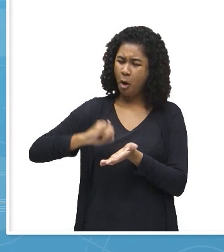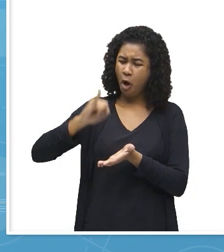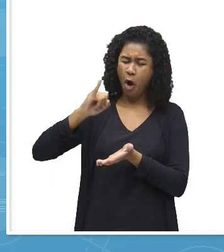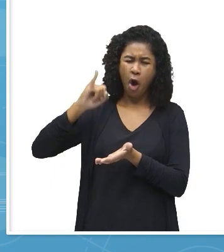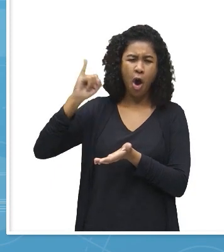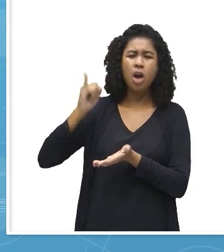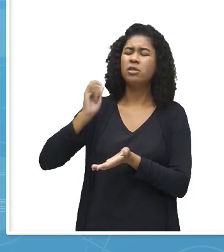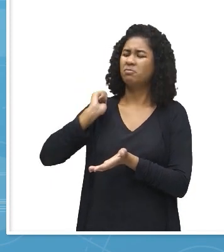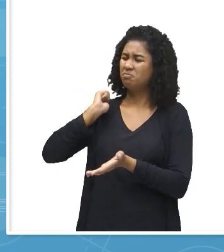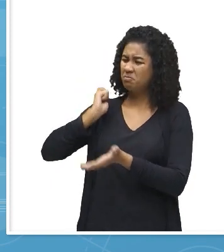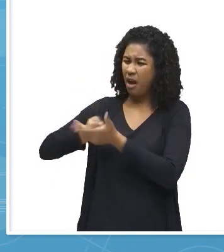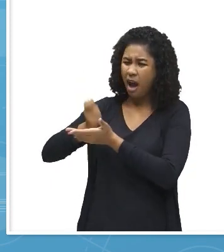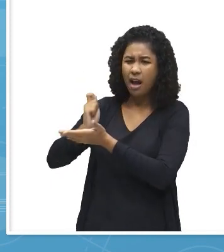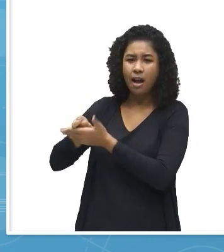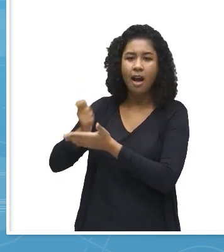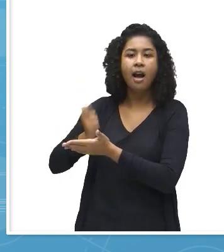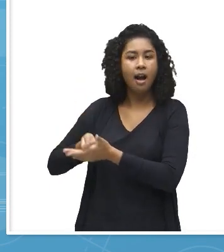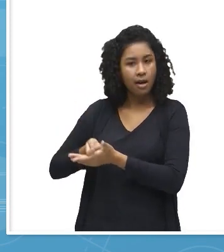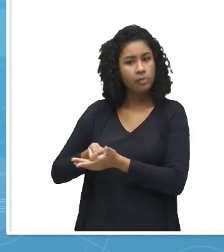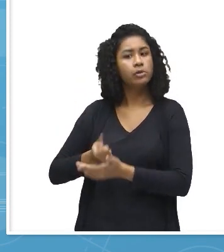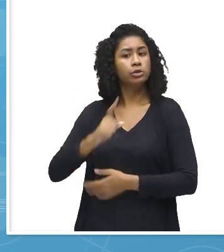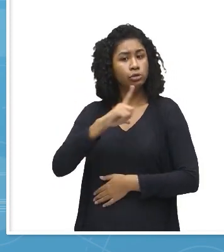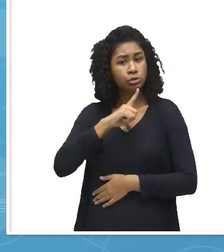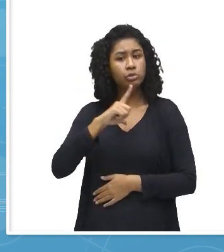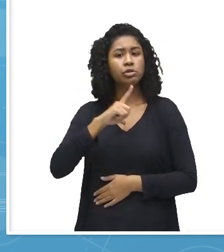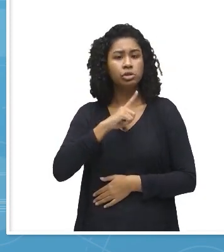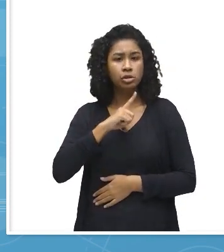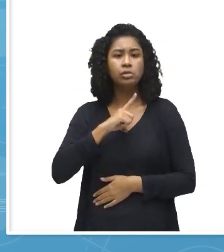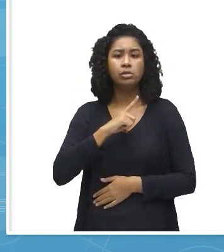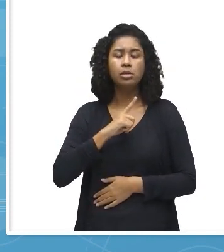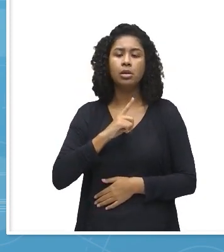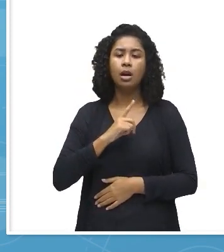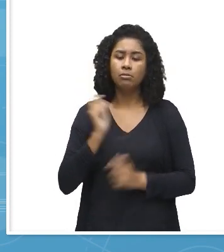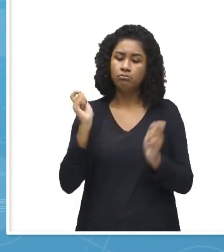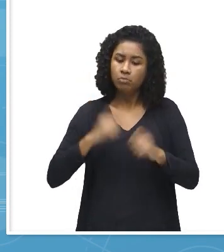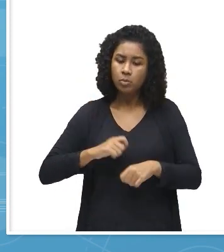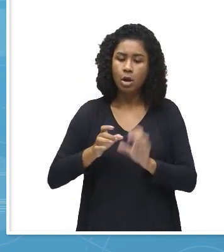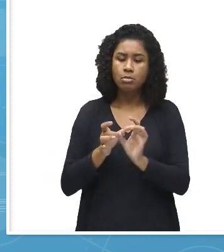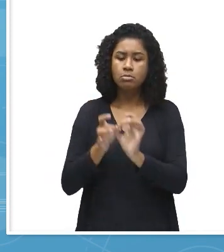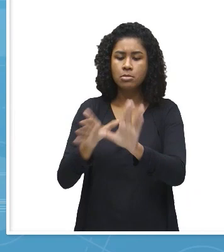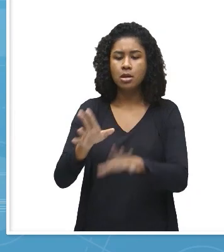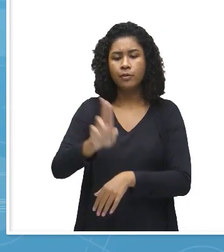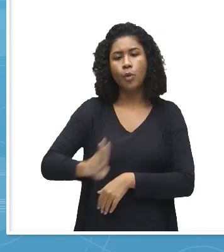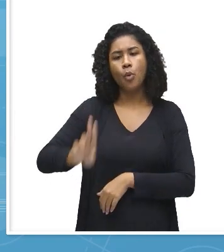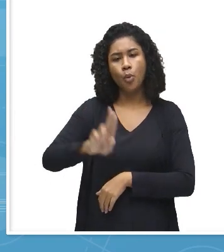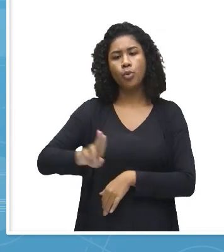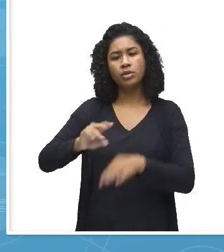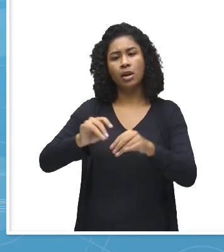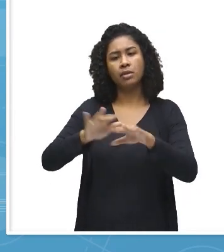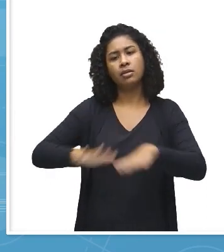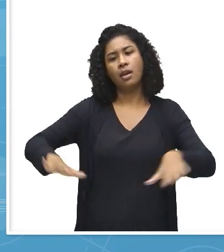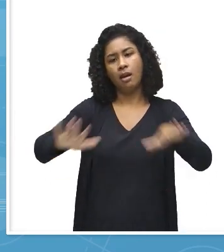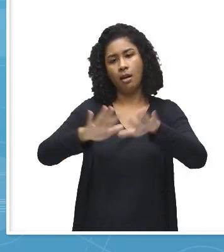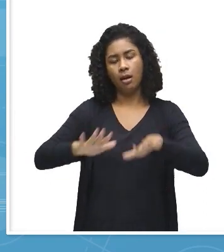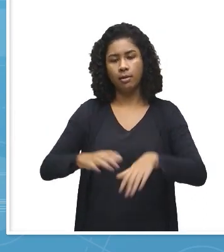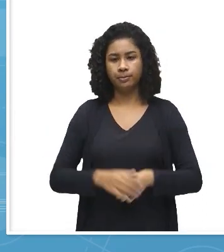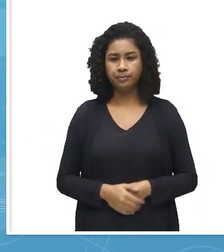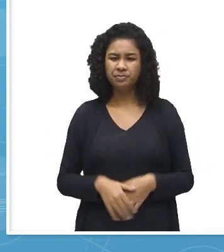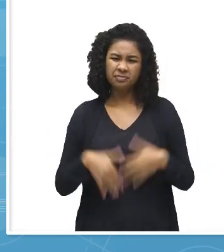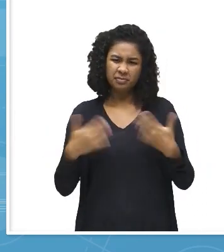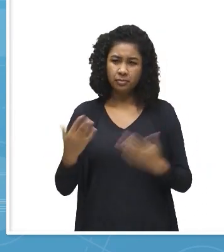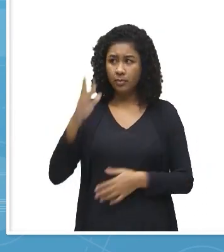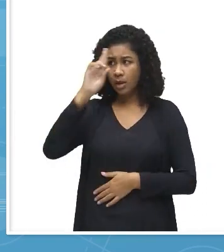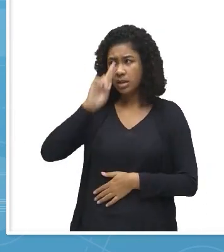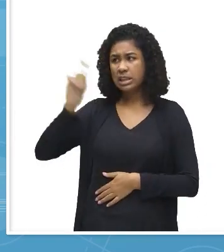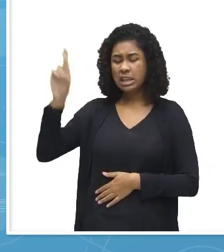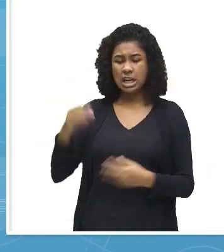impostos ao dono delas para utilizar essa terra. Então, a terra não era cedida assim fácil, não